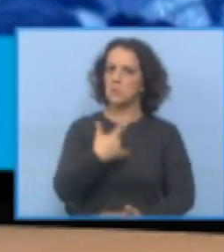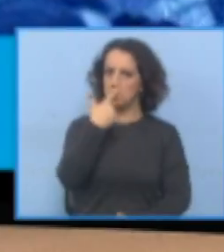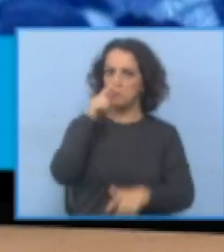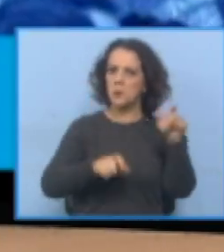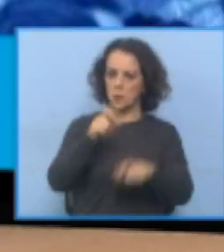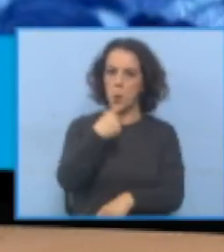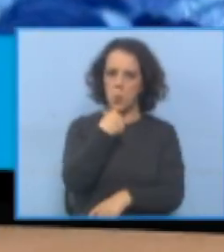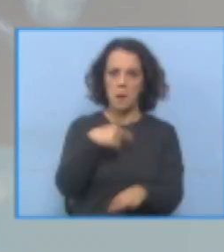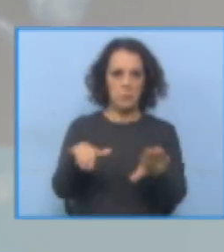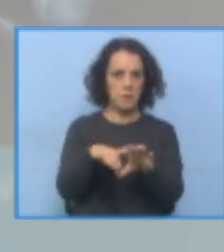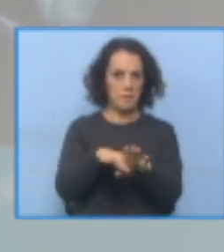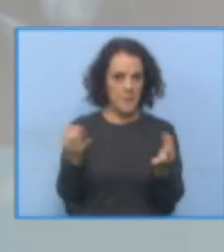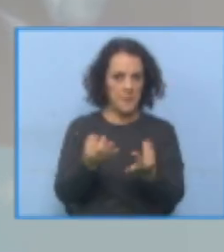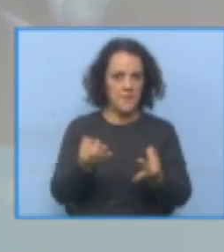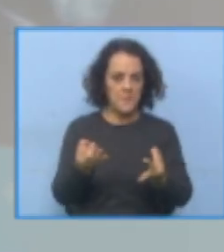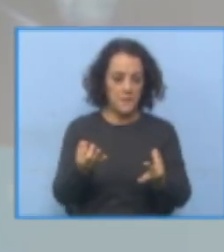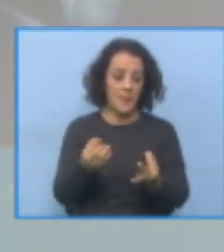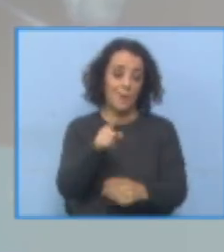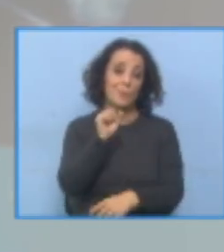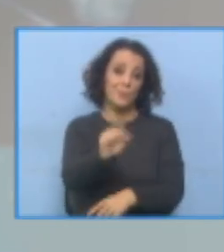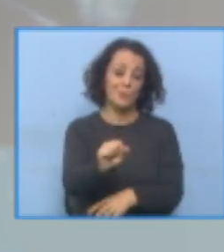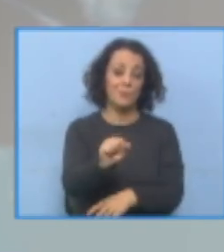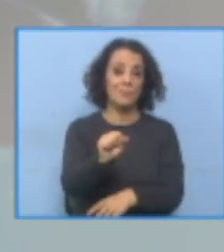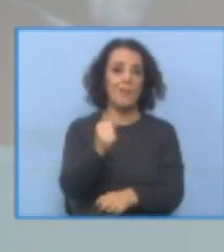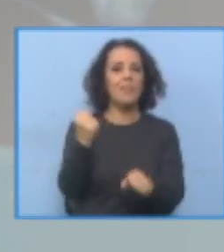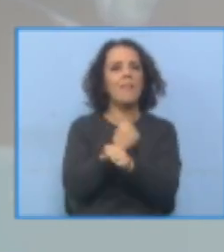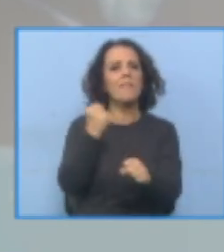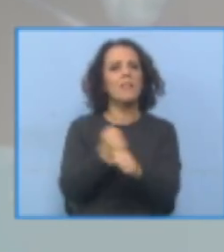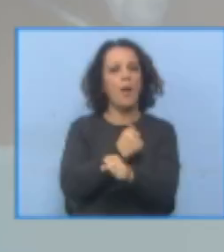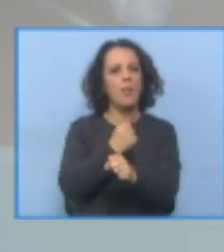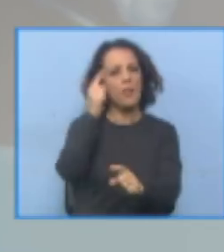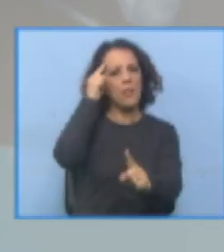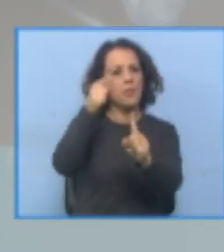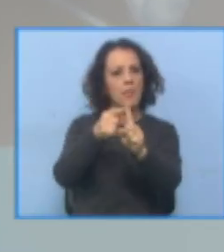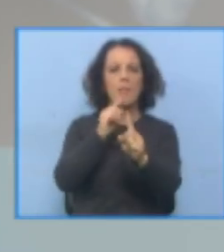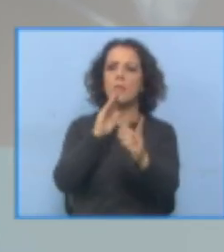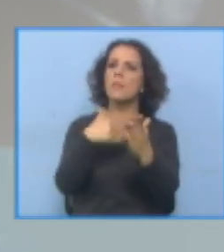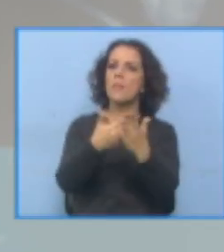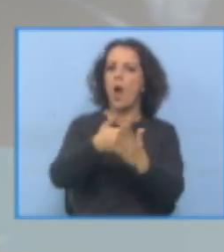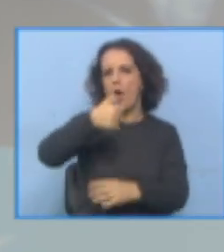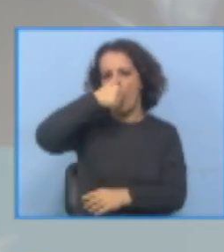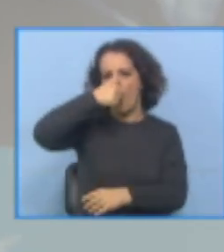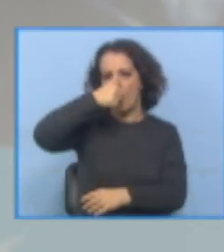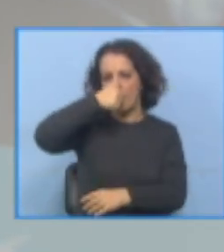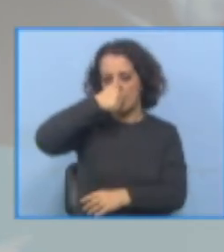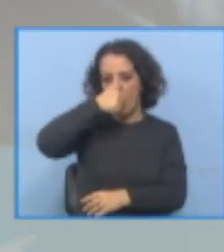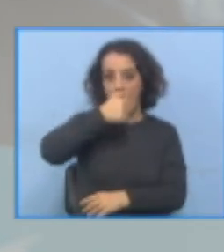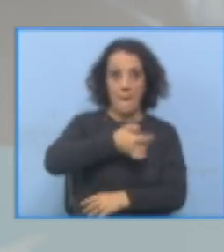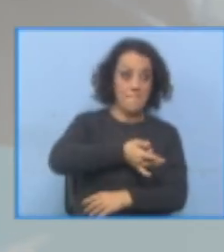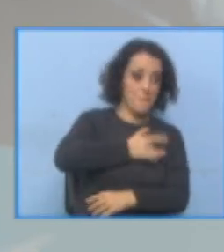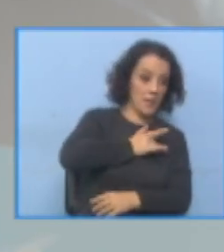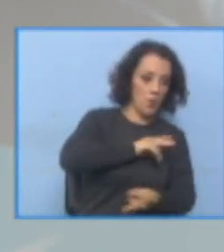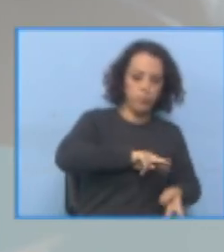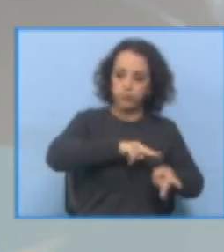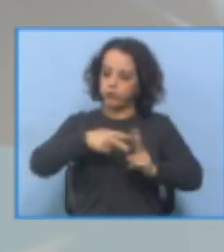fim e ao cabo trata-se de uma iniciativa que apela ao passar da paixão à ação, e